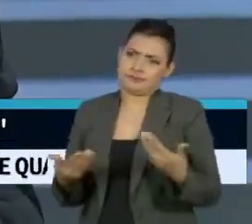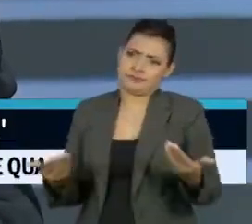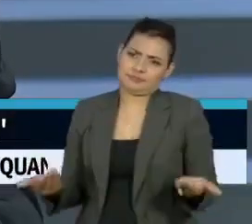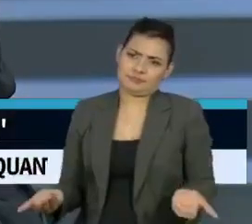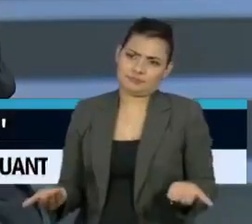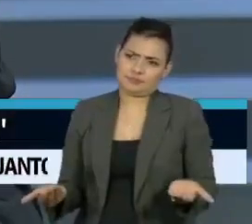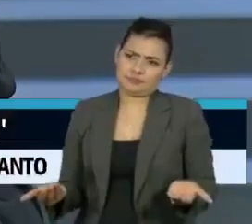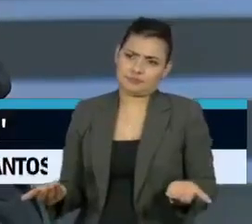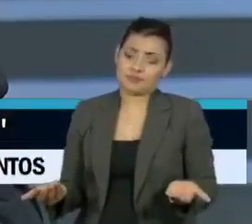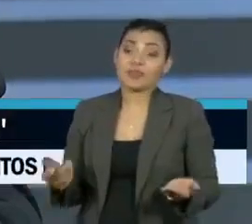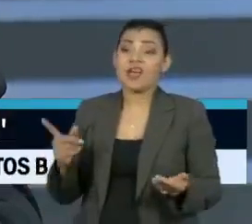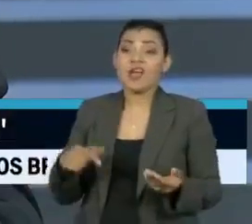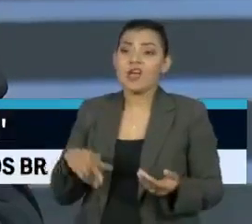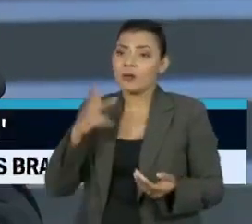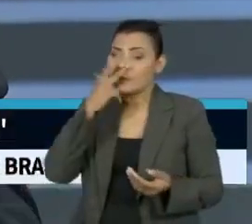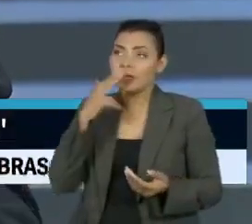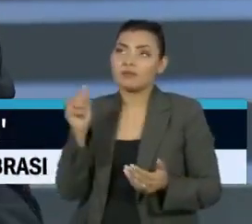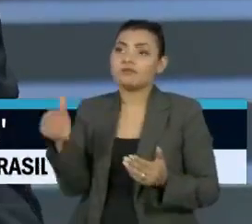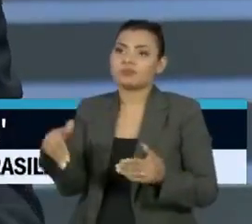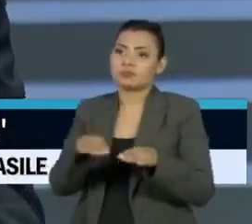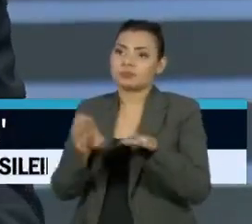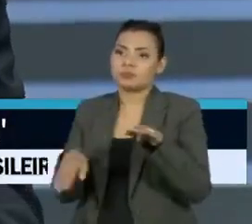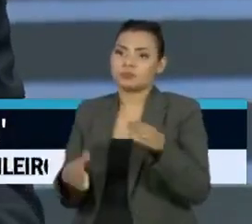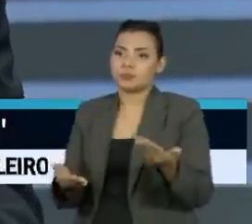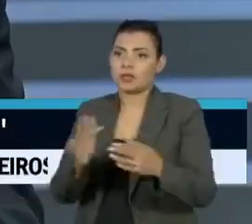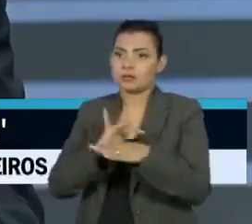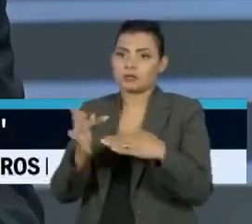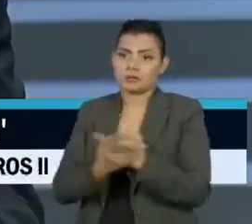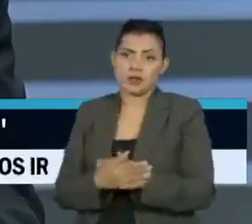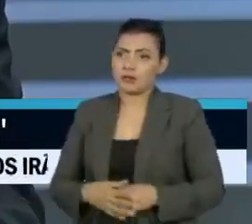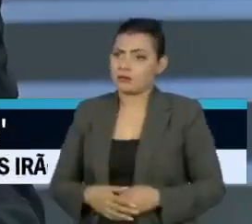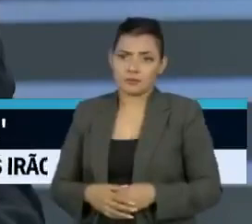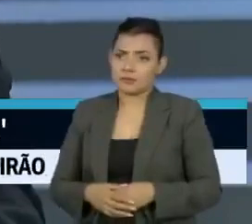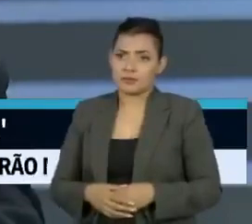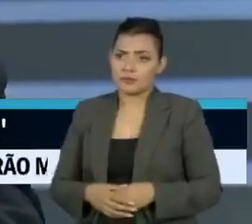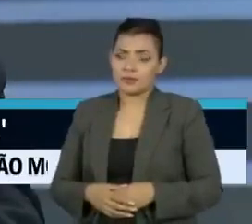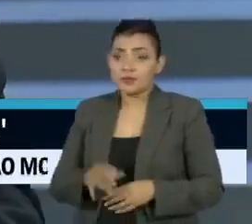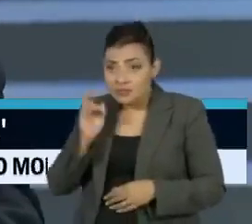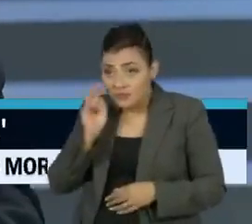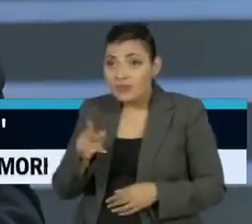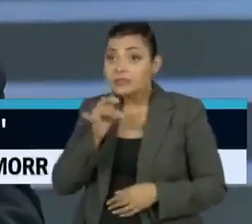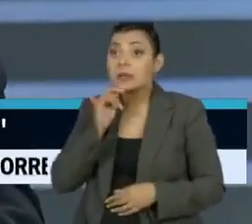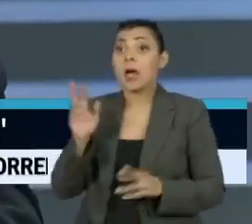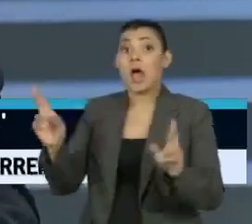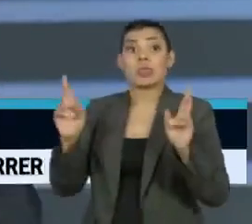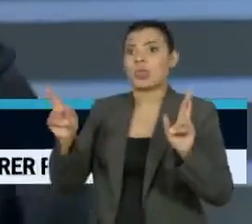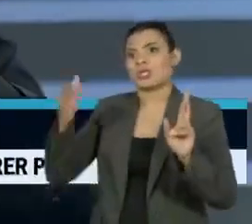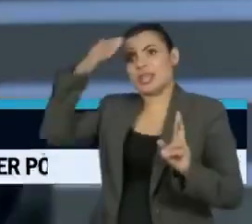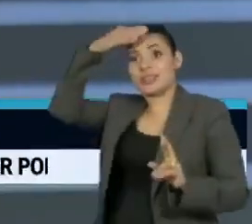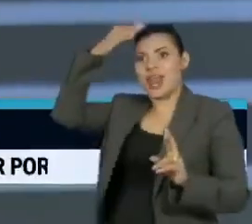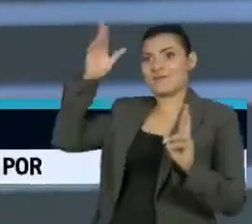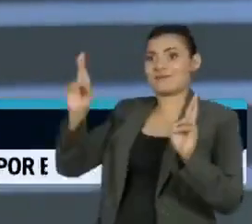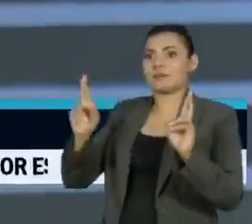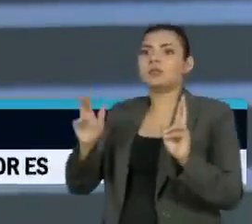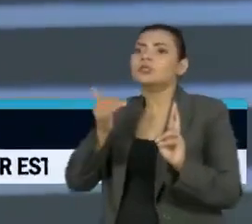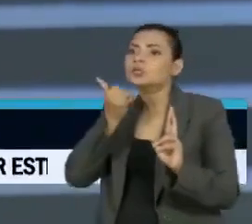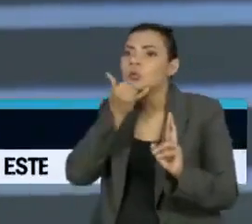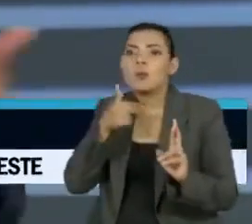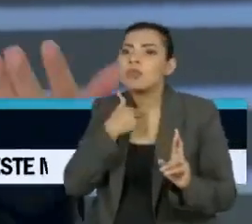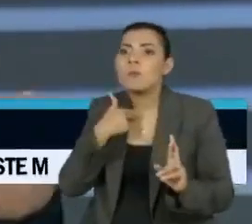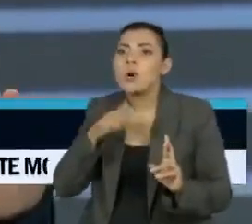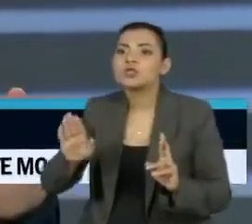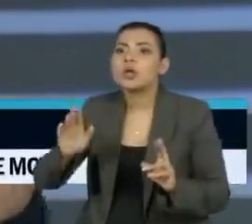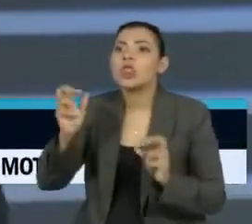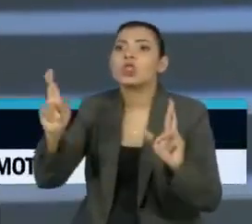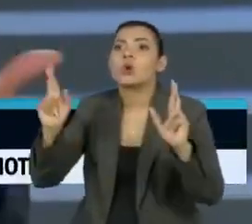de uma semântica empobrecido e privada o bolsonaro ele quando ele fala por exemplo ele tava torcendo pelo trampo ele não entende que não pode torcer